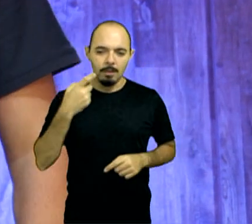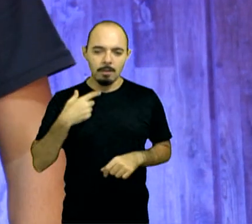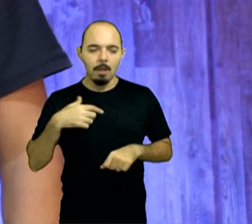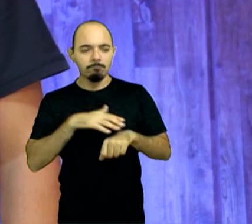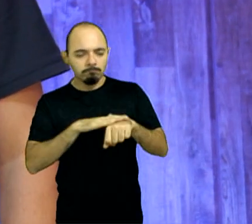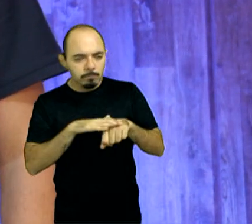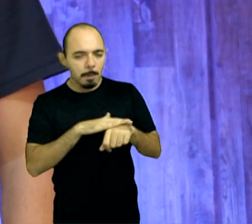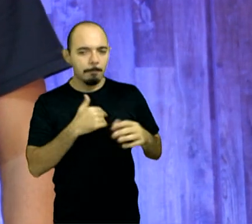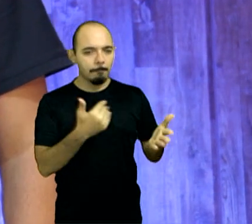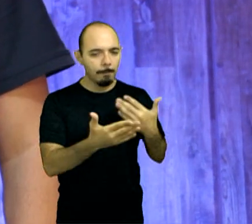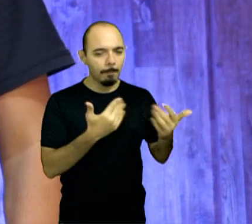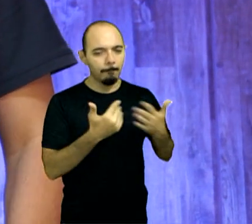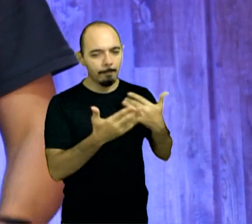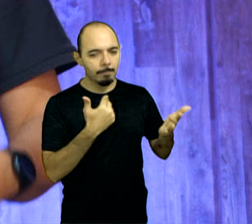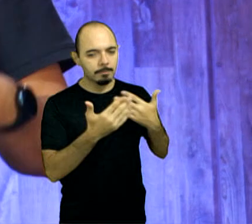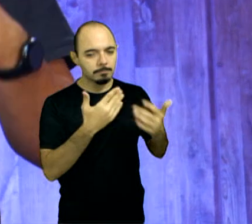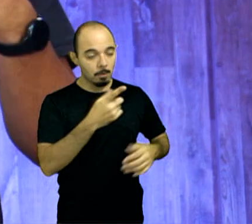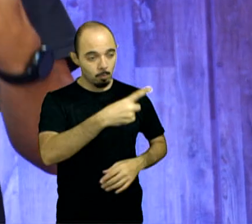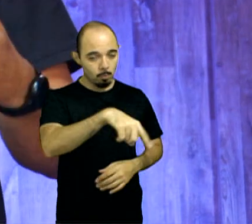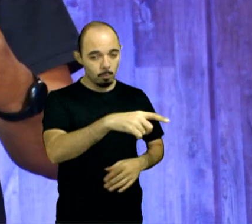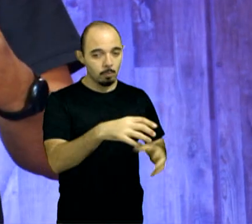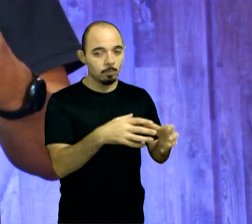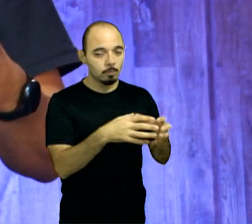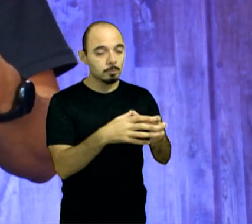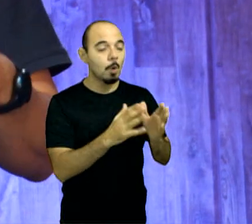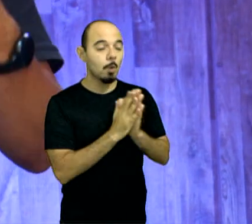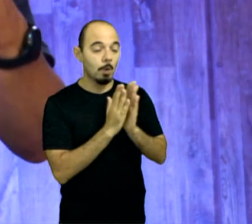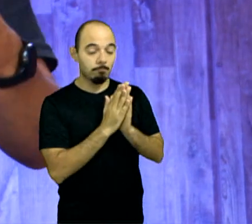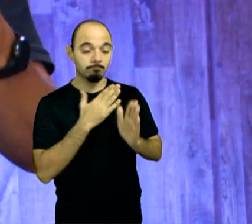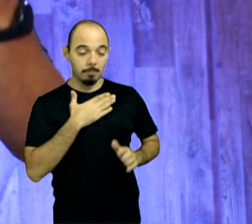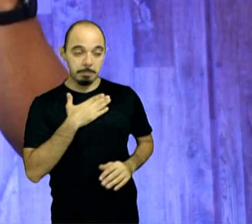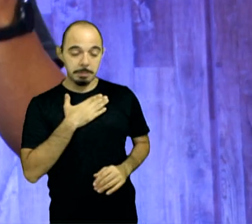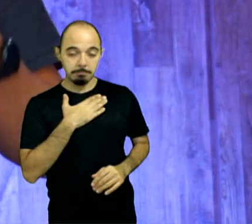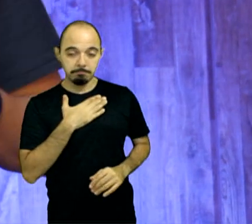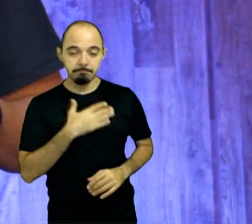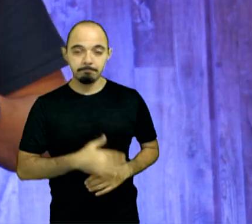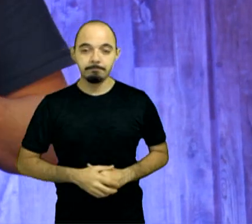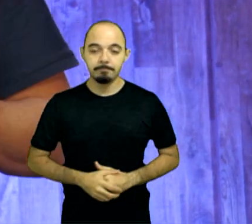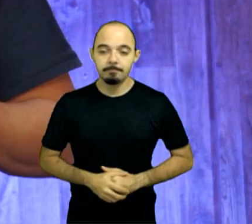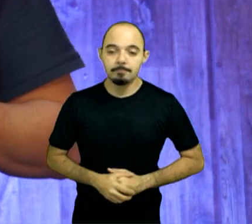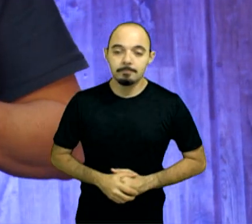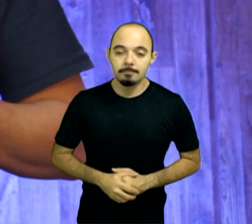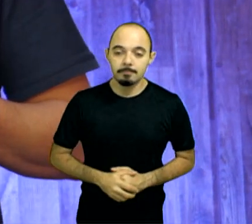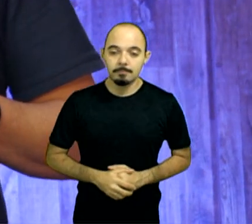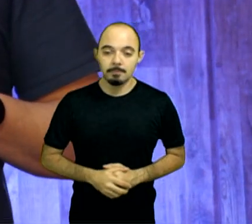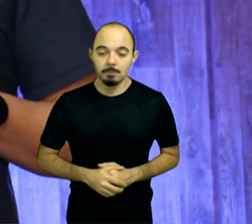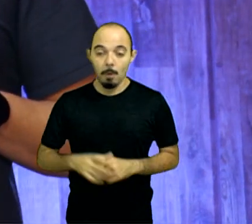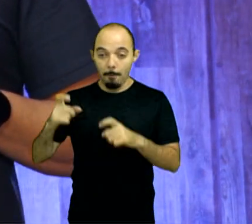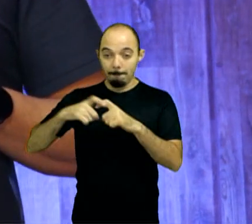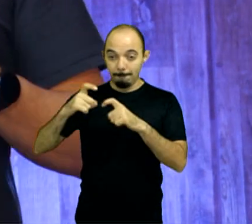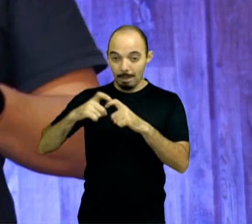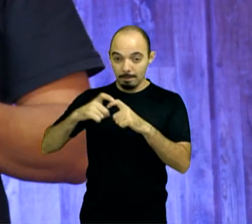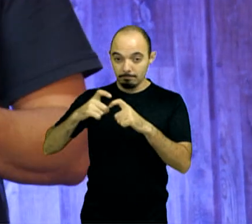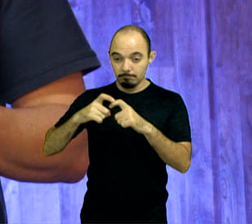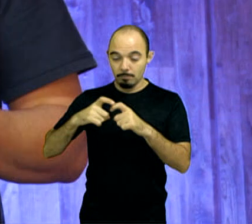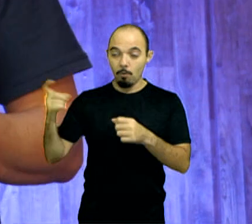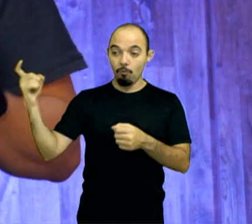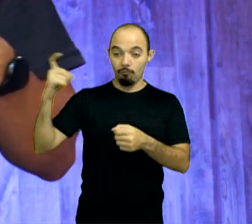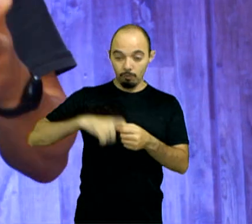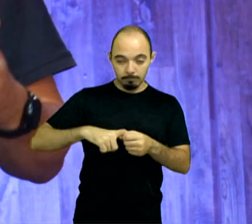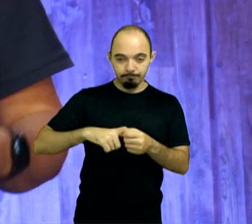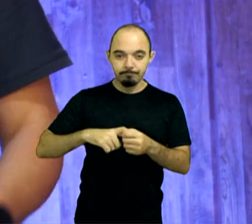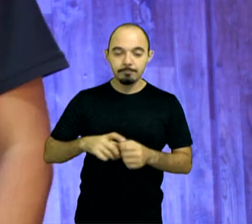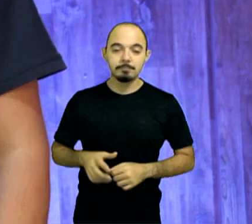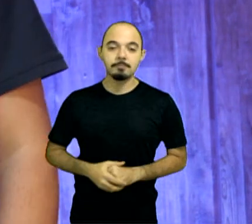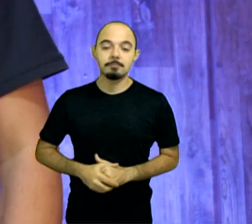se colocou em oração. Eu fiz, quando eu voltei no médico, o médico pediu para eu fazer o cateterismo. Ele falou assim: ó,